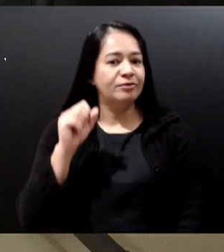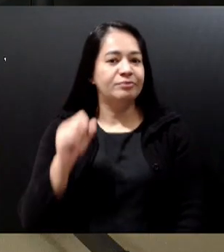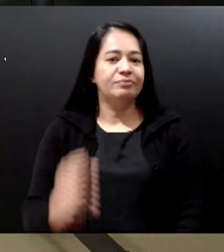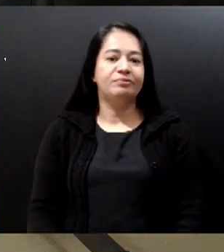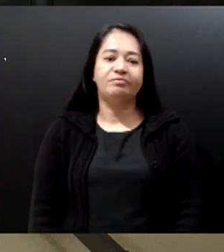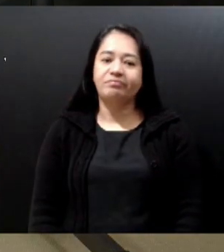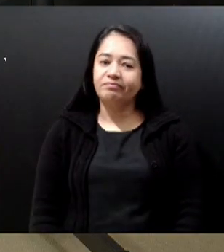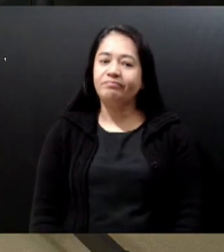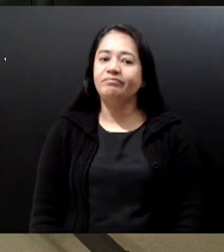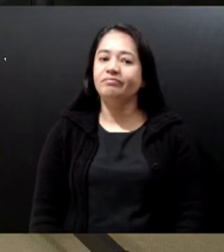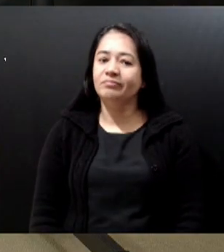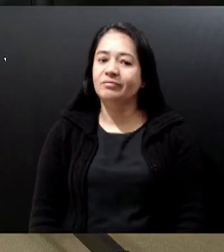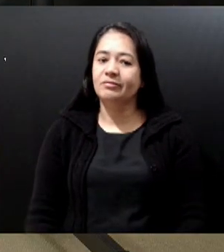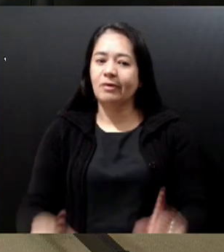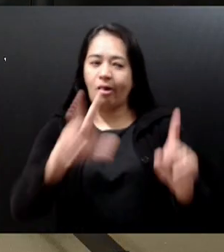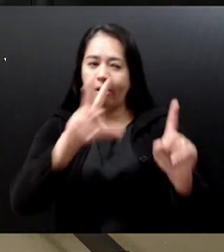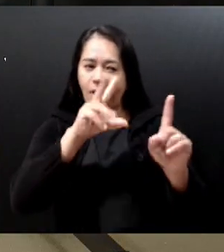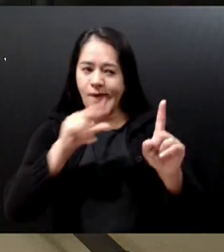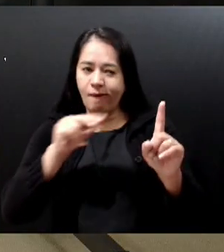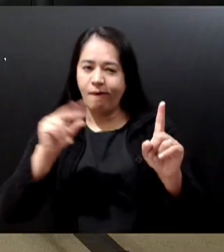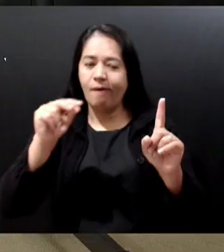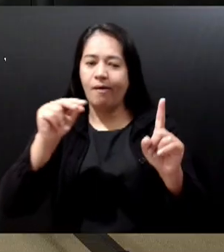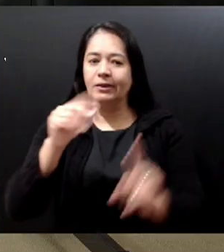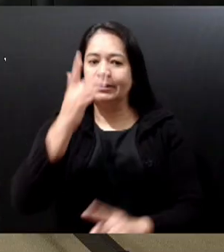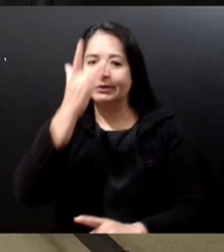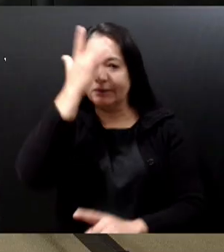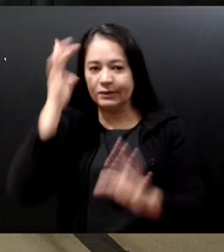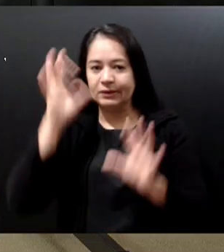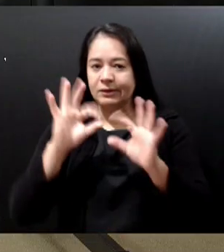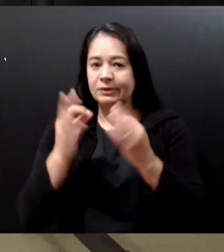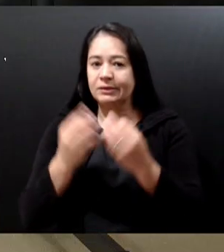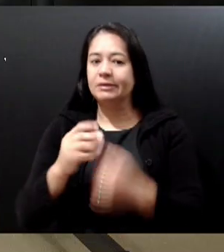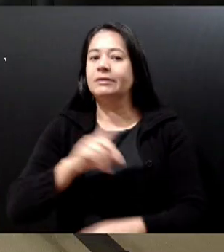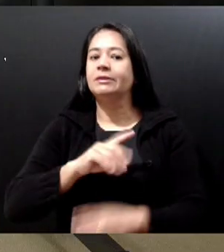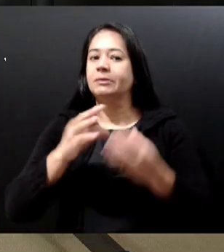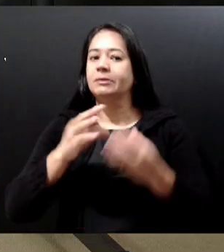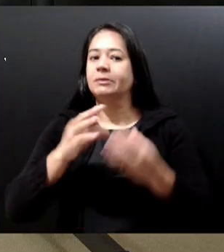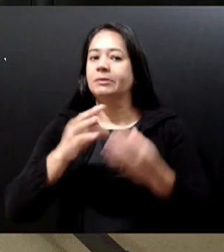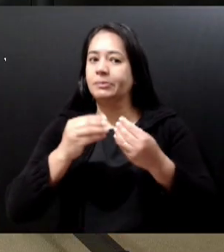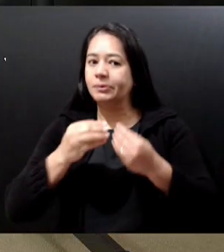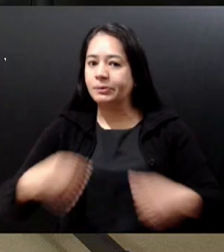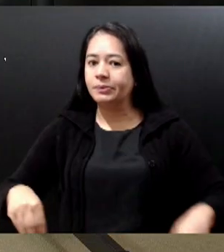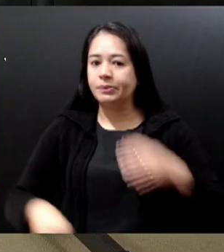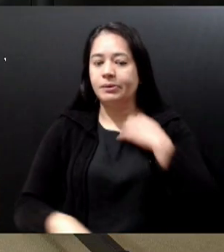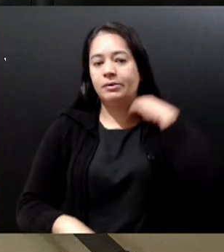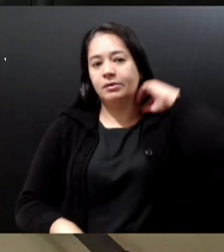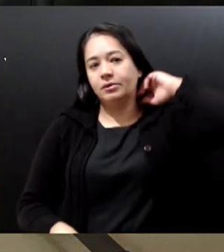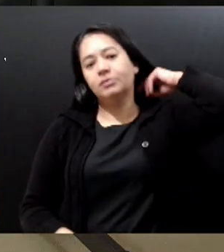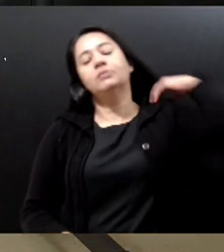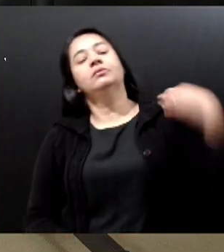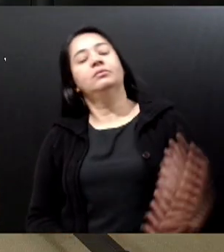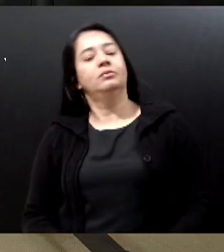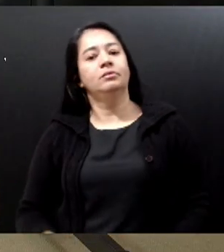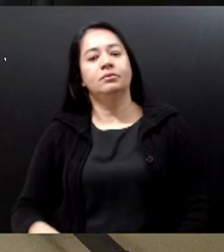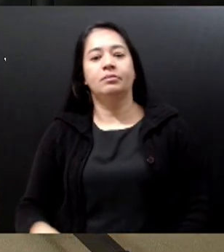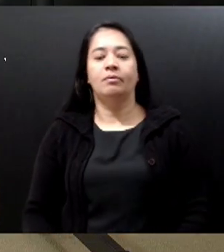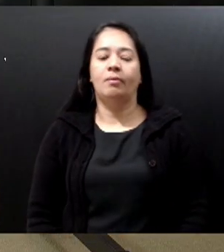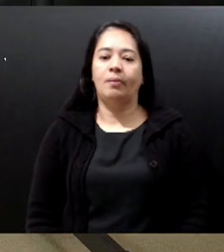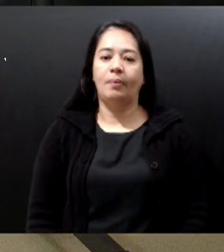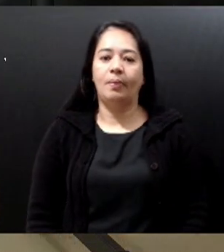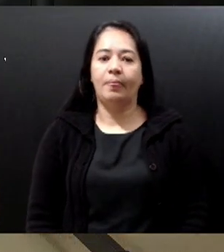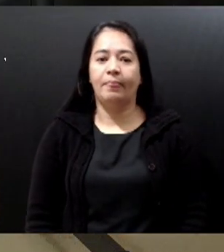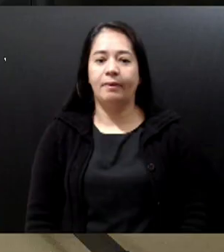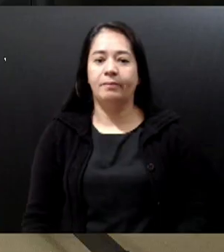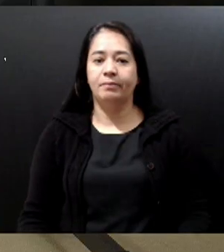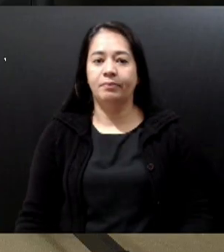velada, ela tem aí um grande prejuízo para as crianças, né, doutor? E nesse caso da criação, pelos